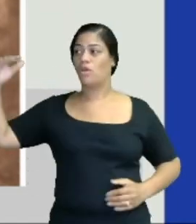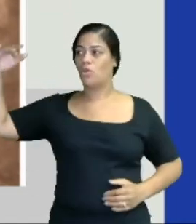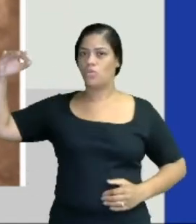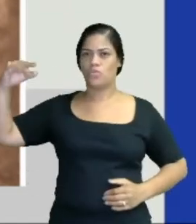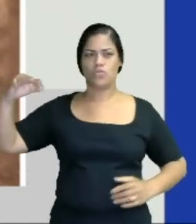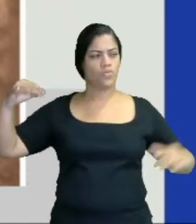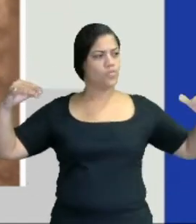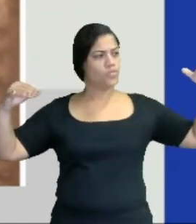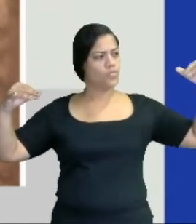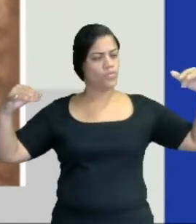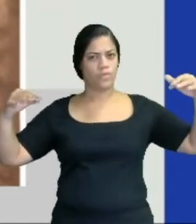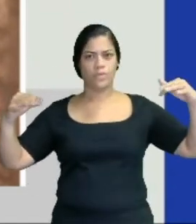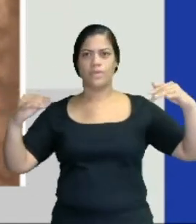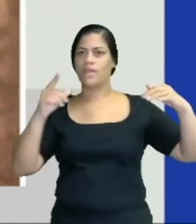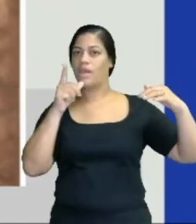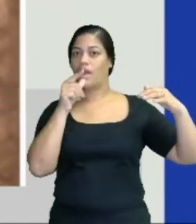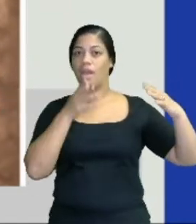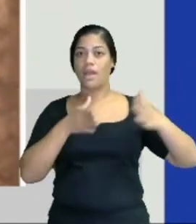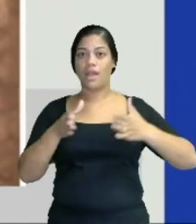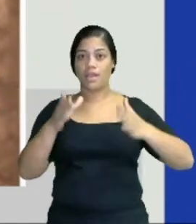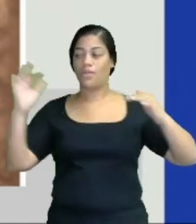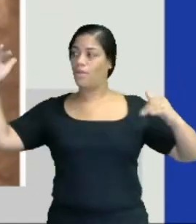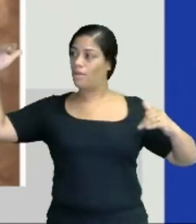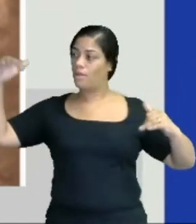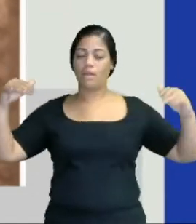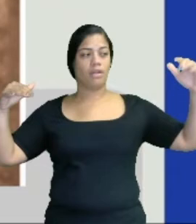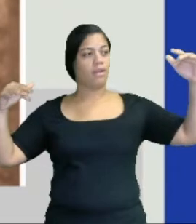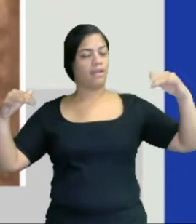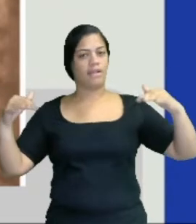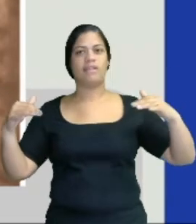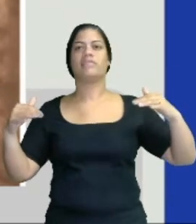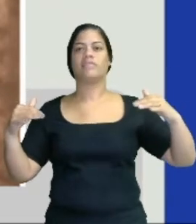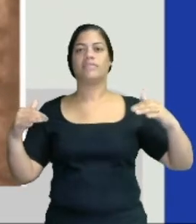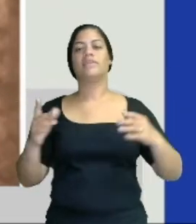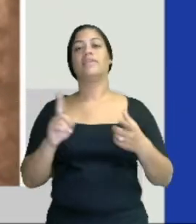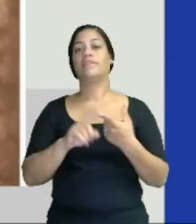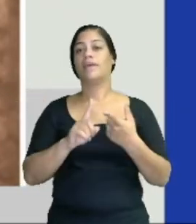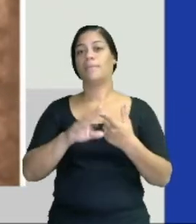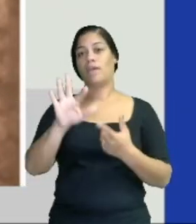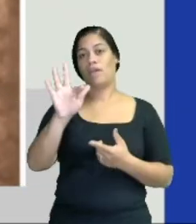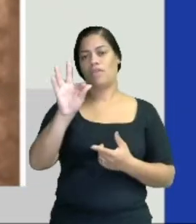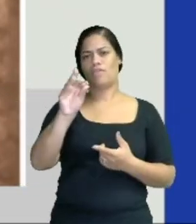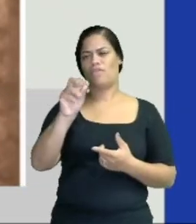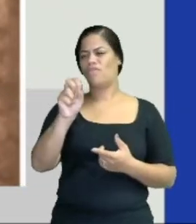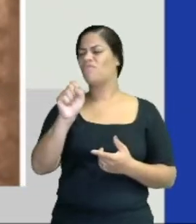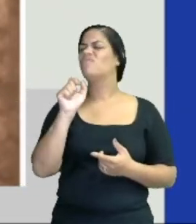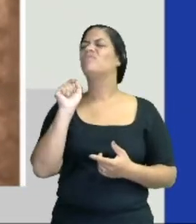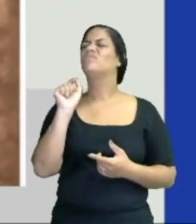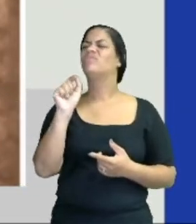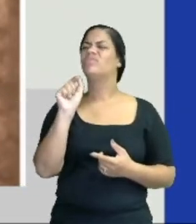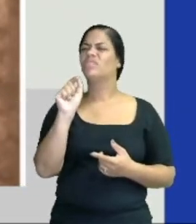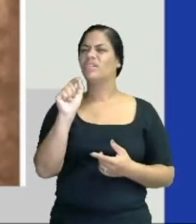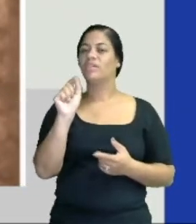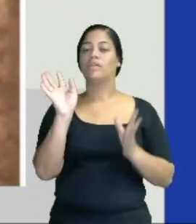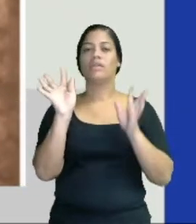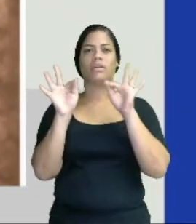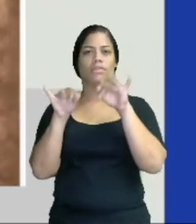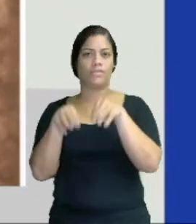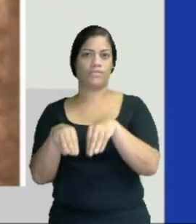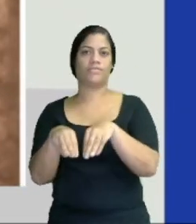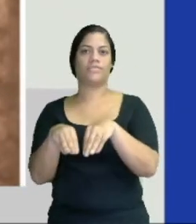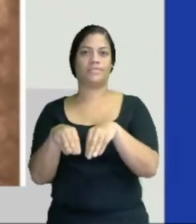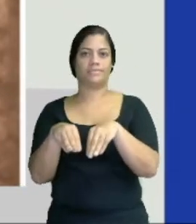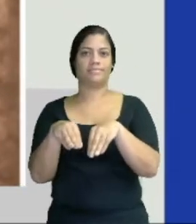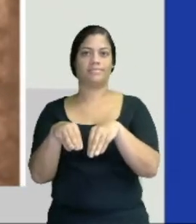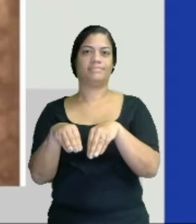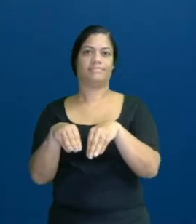desaguam no rio principal, né? E a foz. A foz é o quê, professora? A foz é o final do rio, é